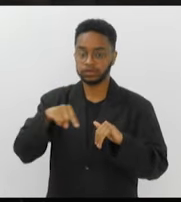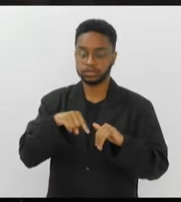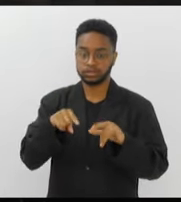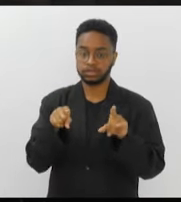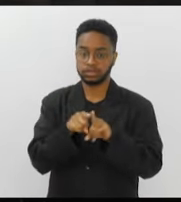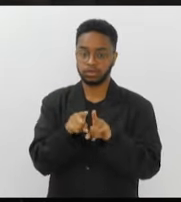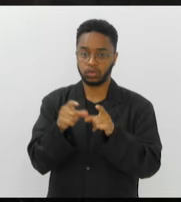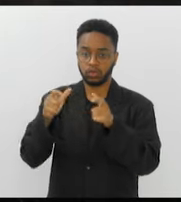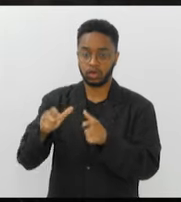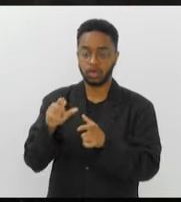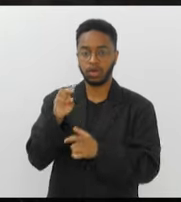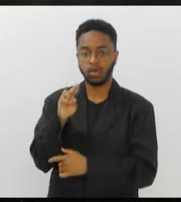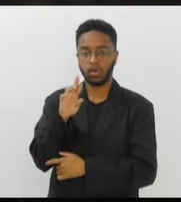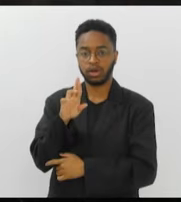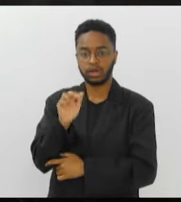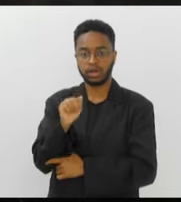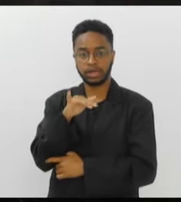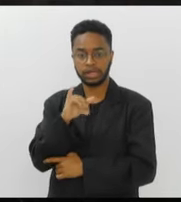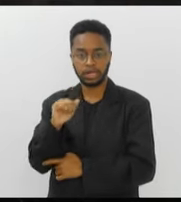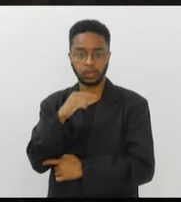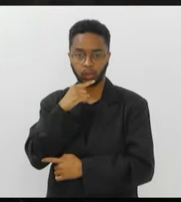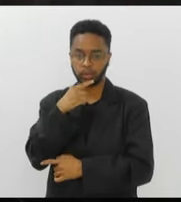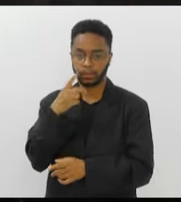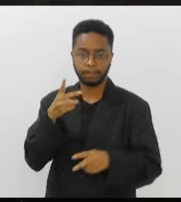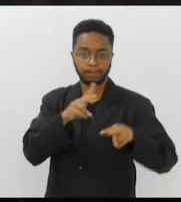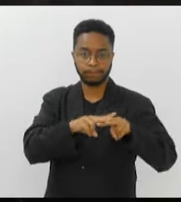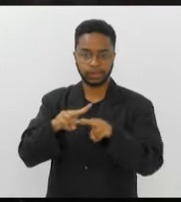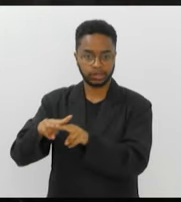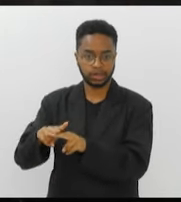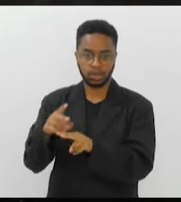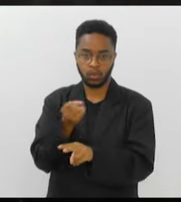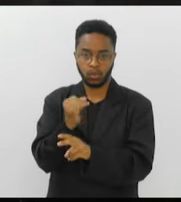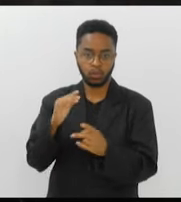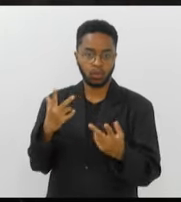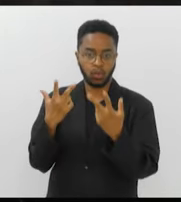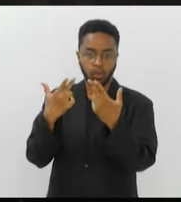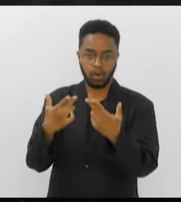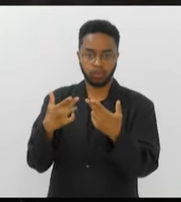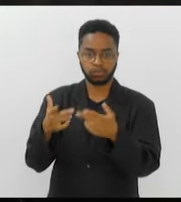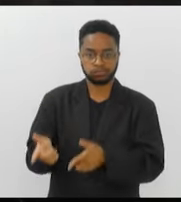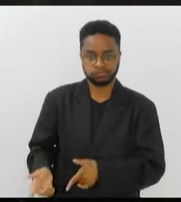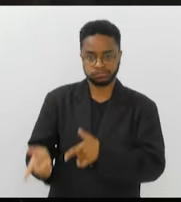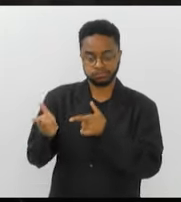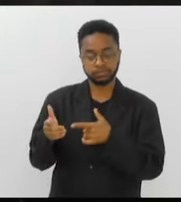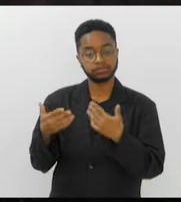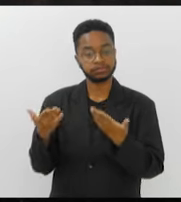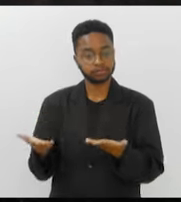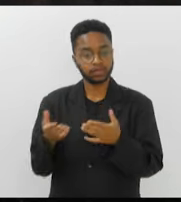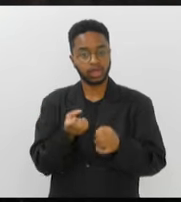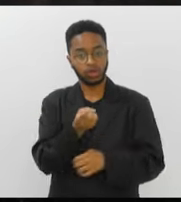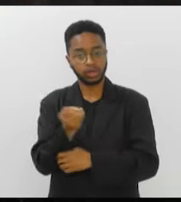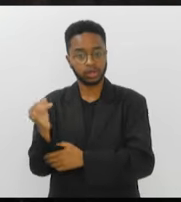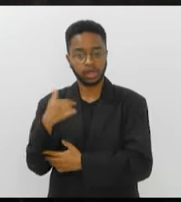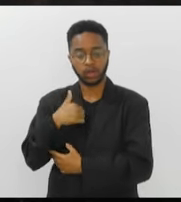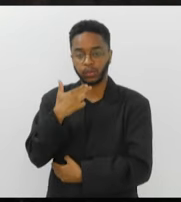Ucrânia consegue se prender essa quantidade de fuzil. E essa quantidade de fuzil eu não posso falar